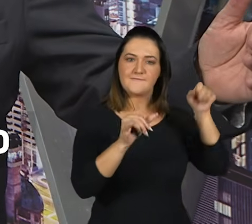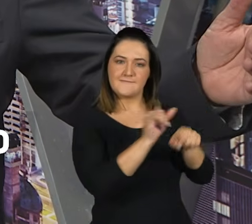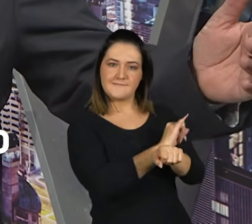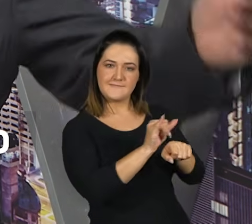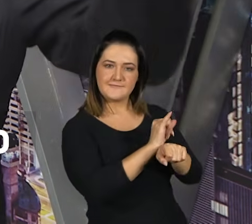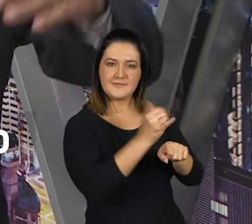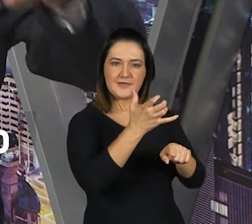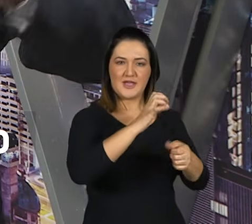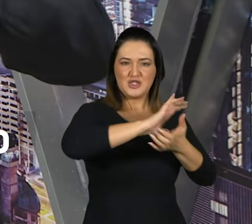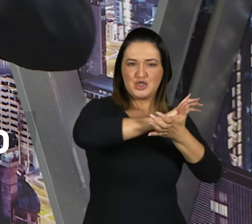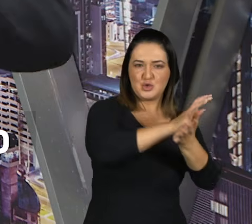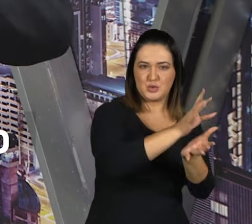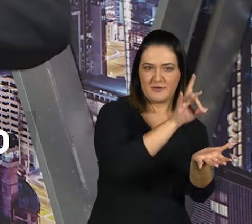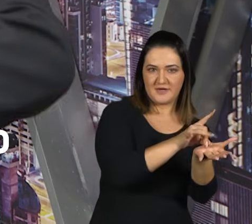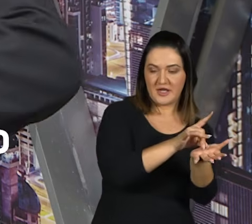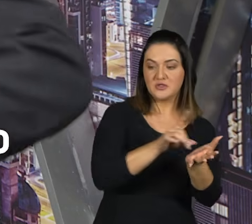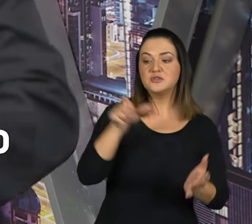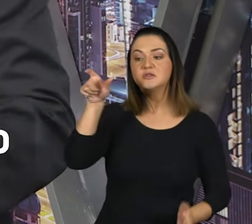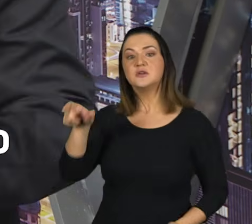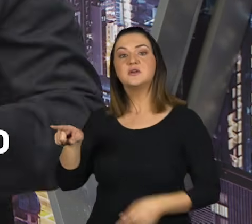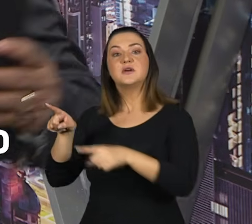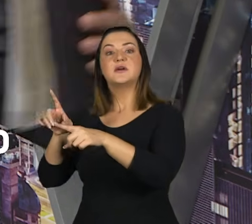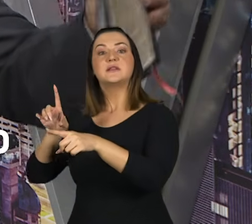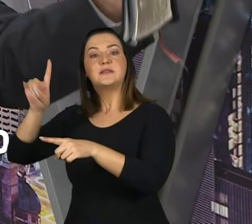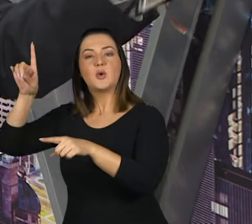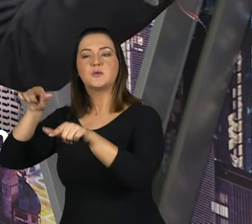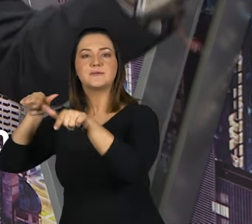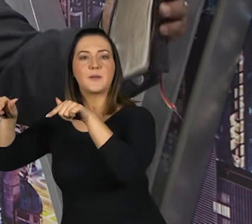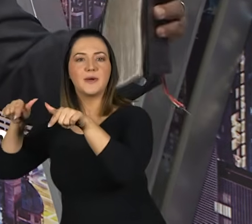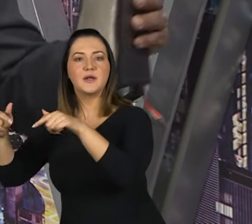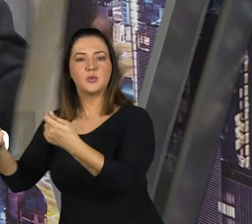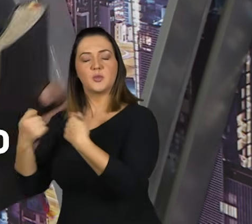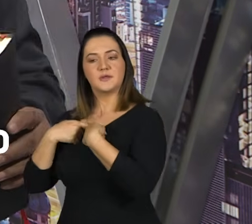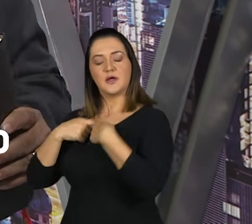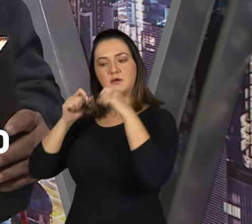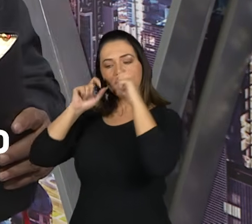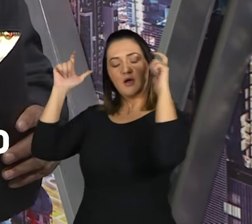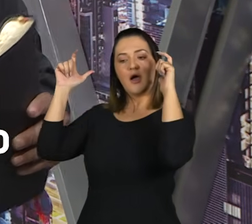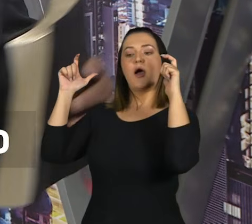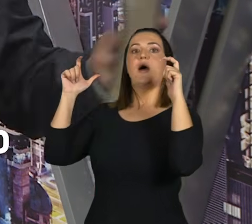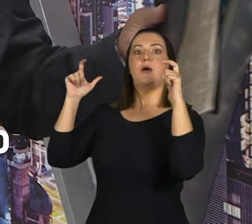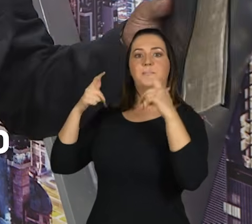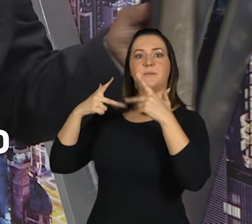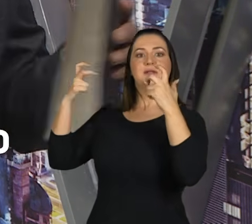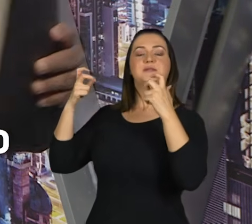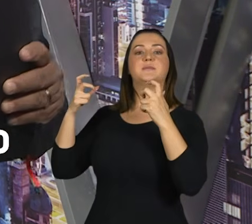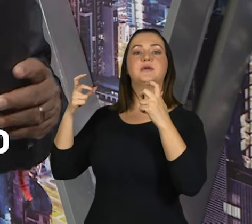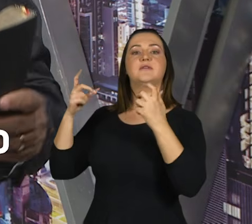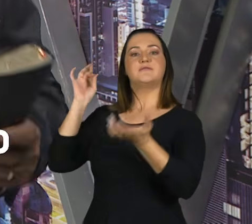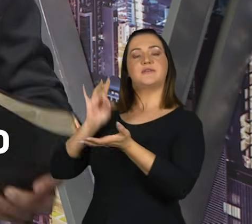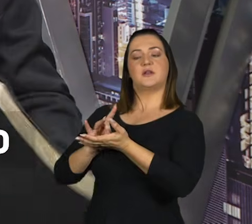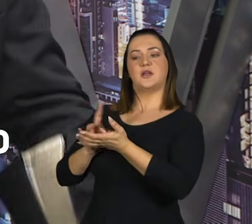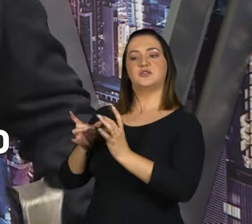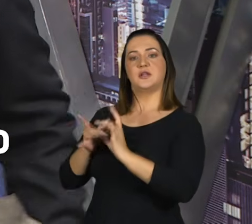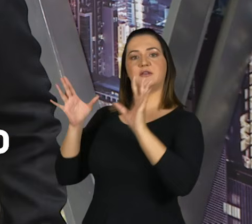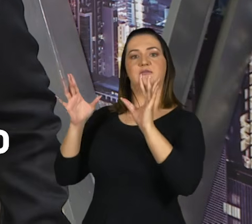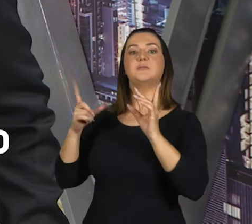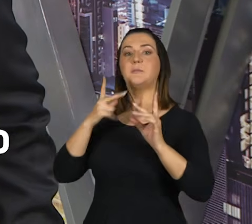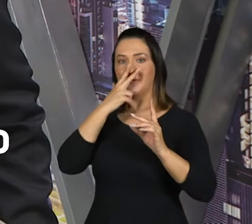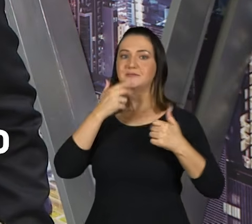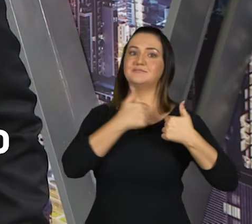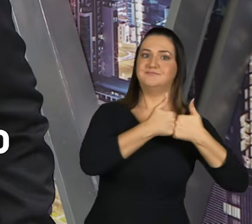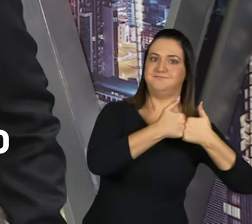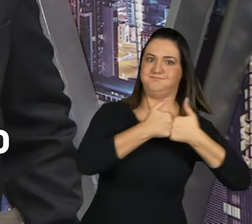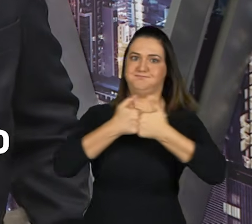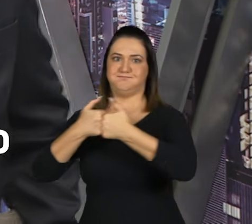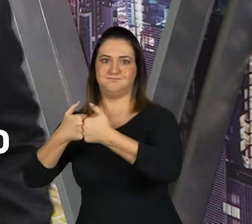que a verdade seja jogada por terra. Então, você tem os dois lados e a verdade no meio, sendo então alvo de um